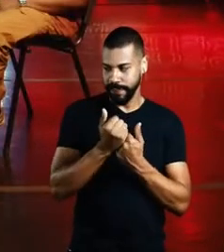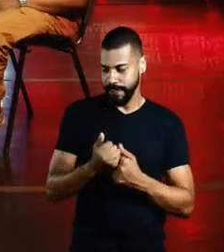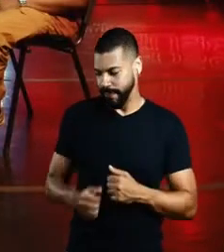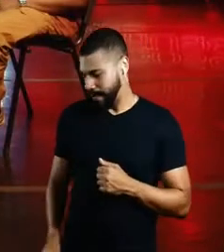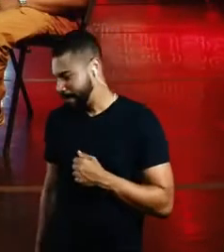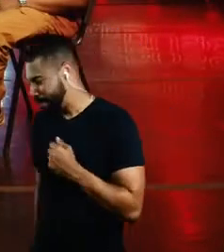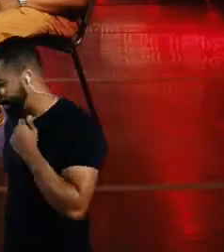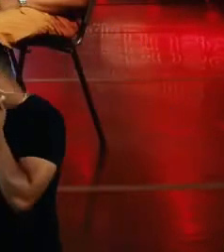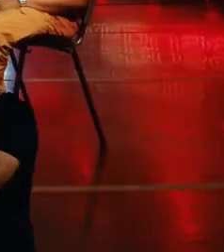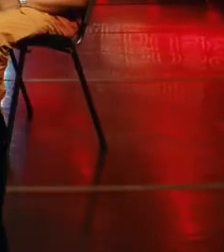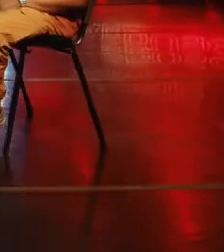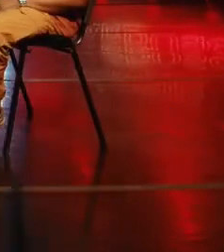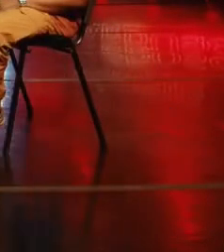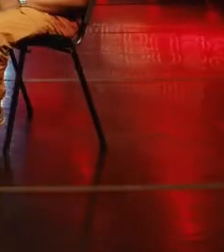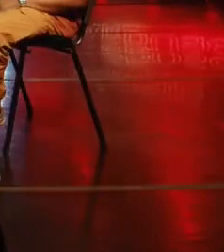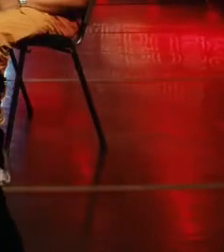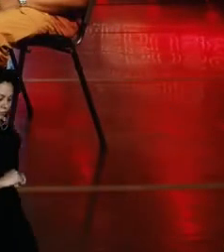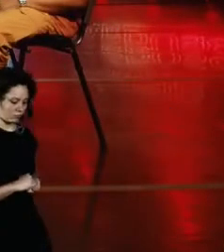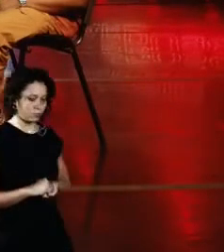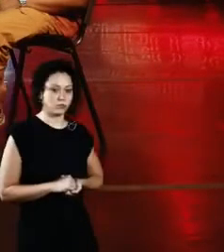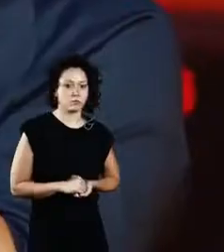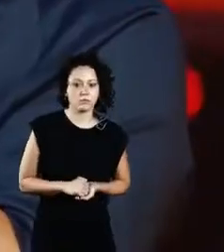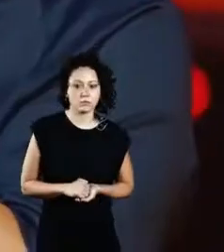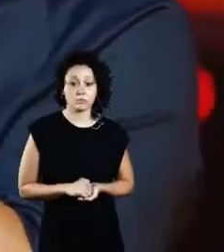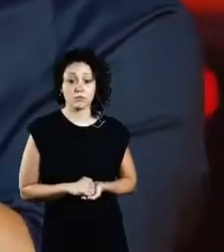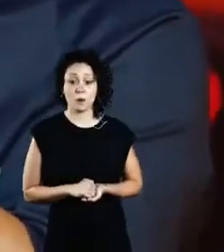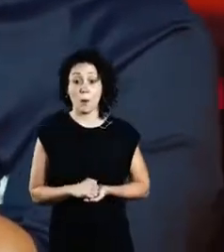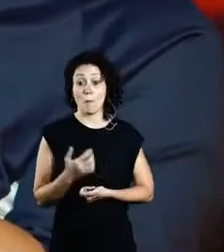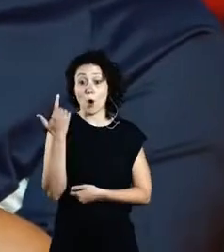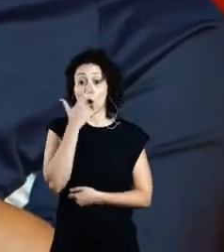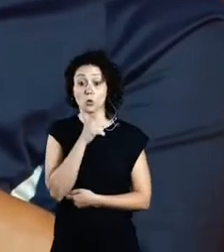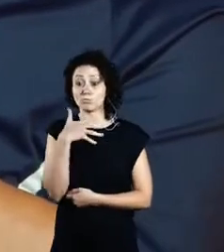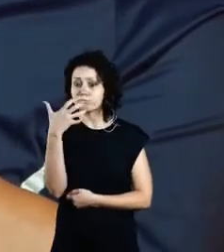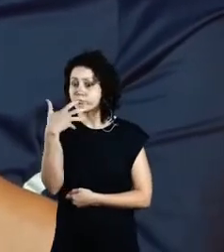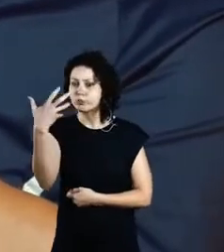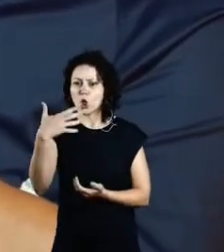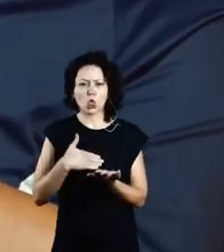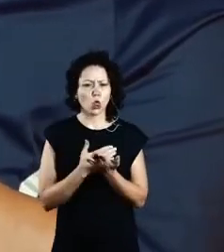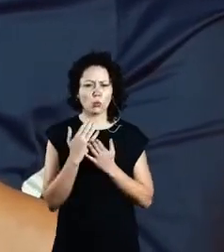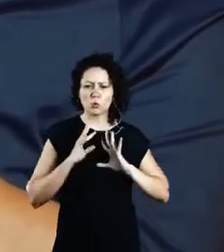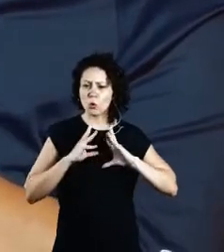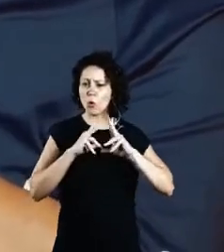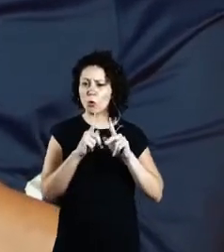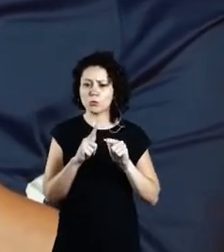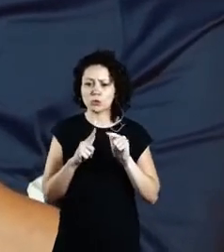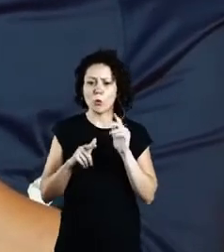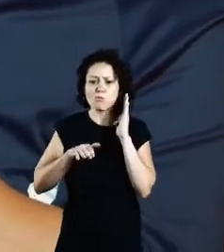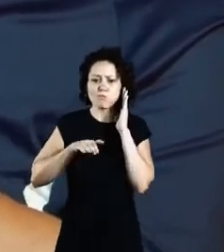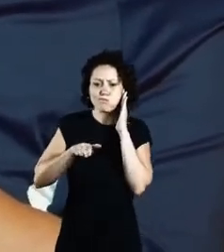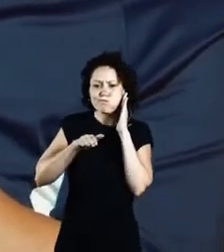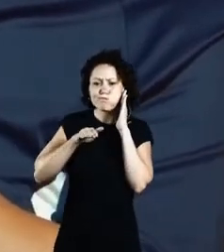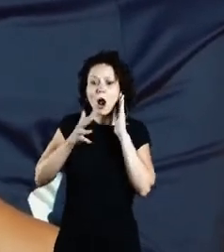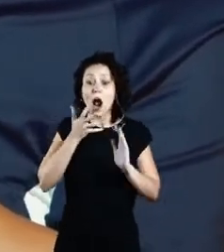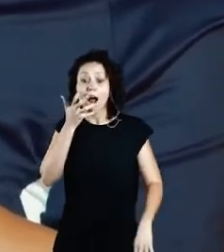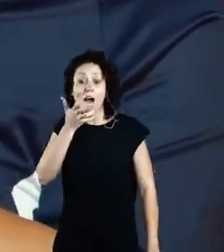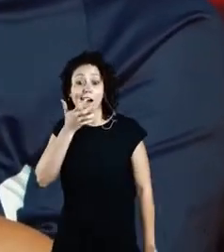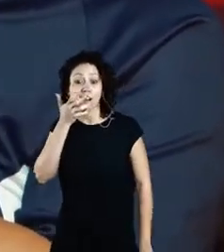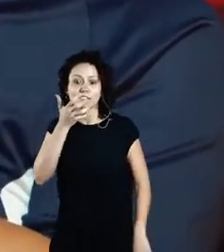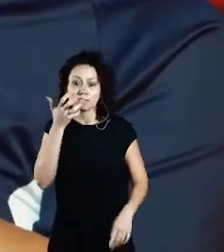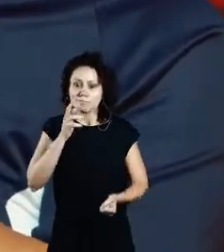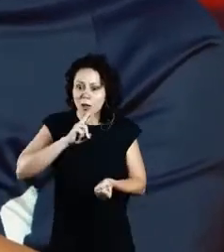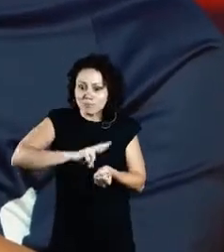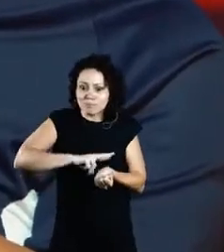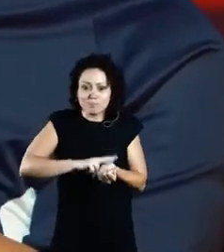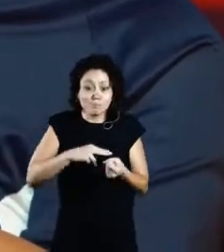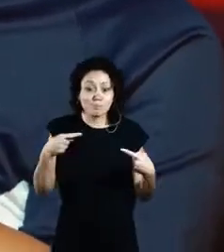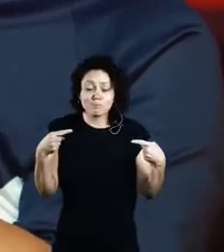tac-tum-tac. Que é o funk drummer, pra você cantar, que todo mundo começou a cantar nesse beat, você chegava tinha lá... Tinha alguns. Tava lá na